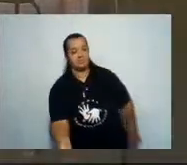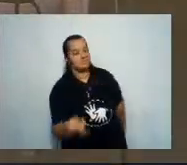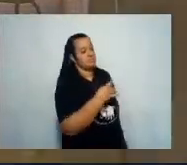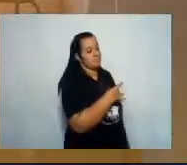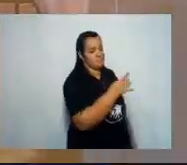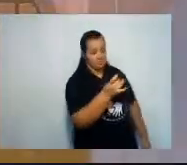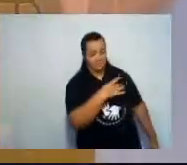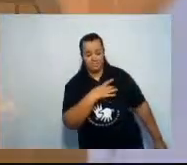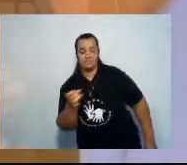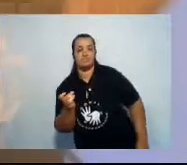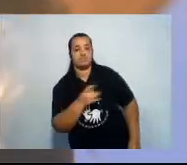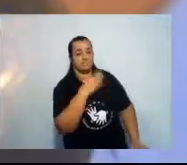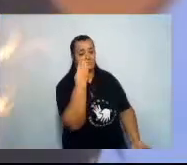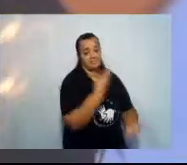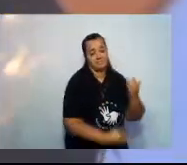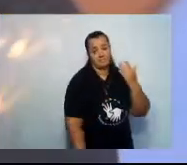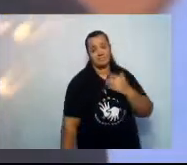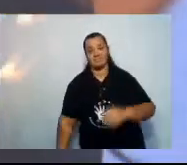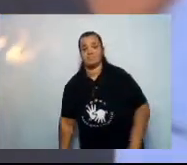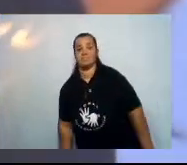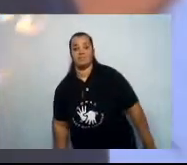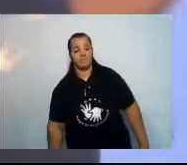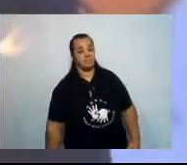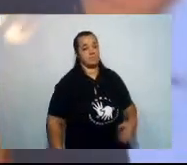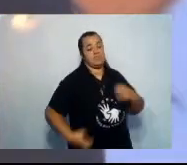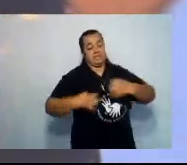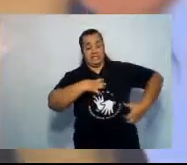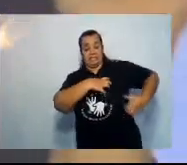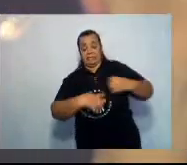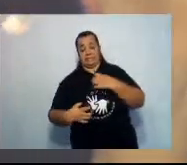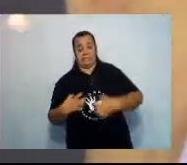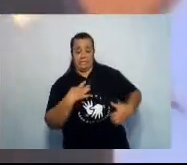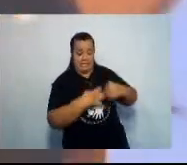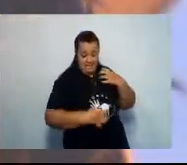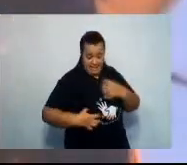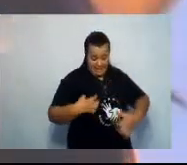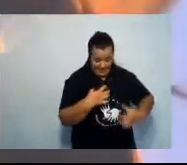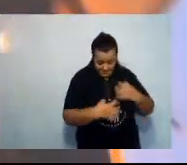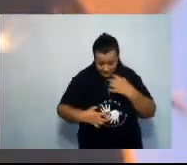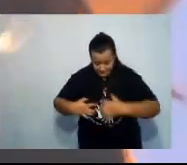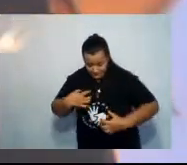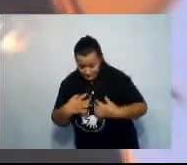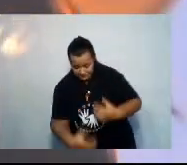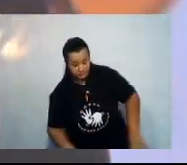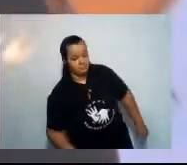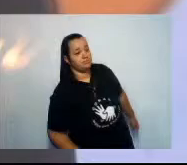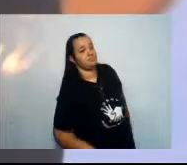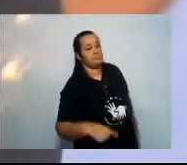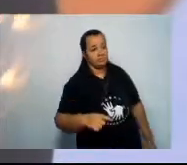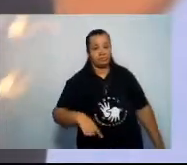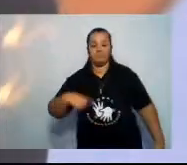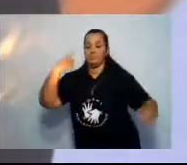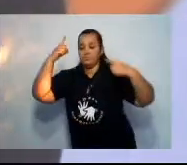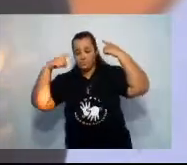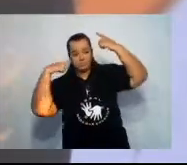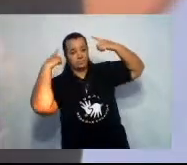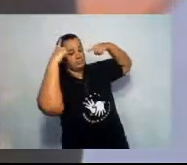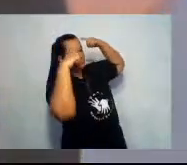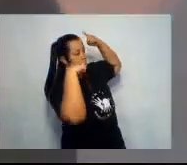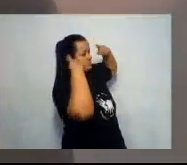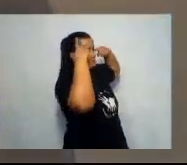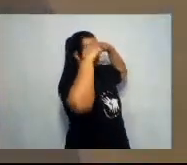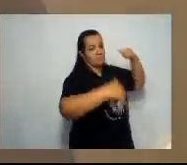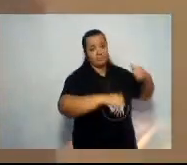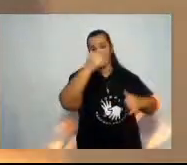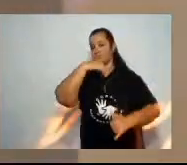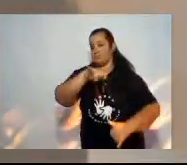você. Isso não é medo de te perder, amor. É pavor, é pavor. Tá